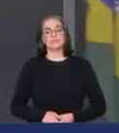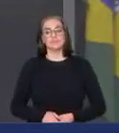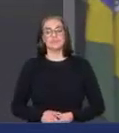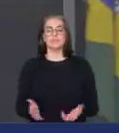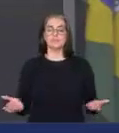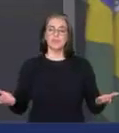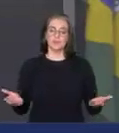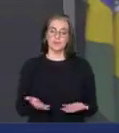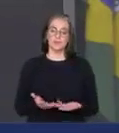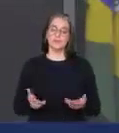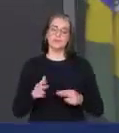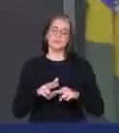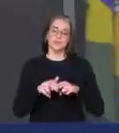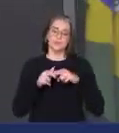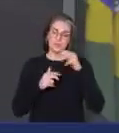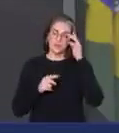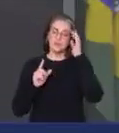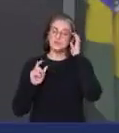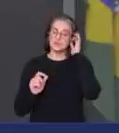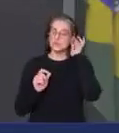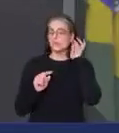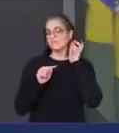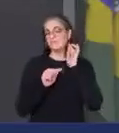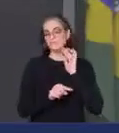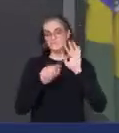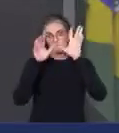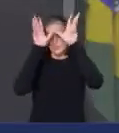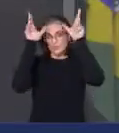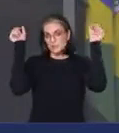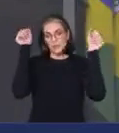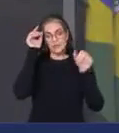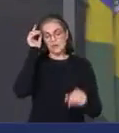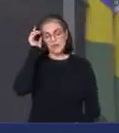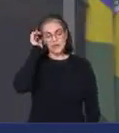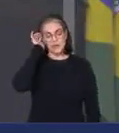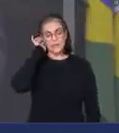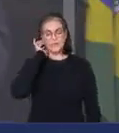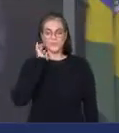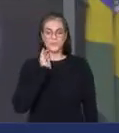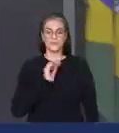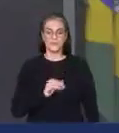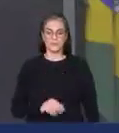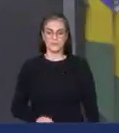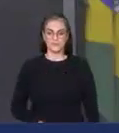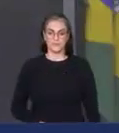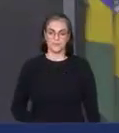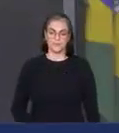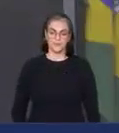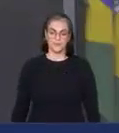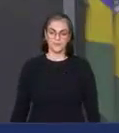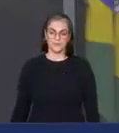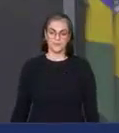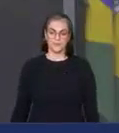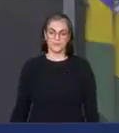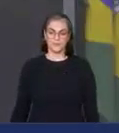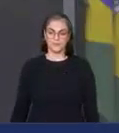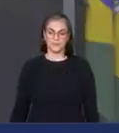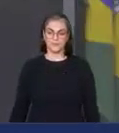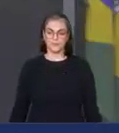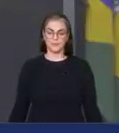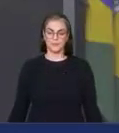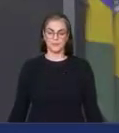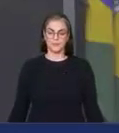que exatamente foi criado como uma resposta a uma revolução e deu uma revolução de